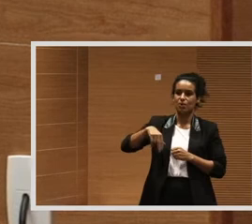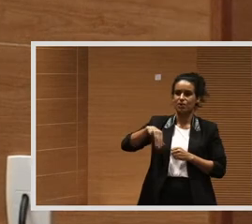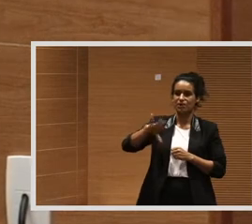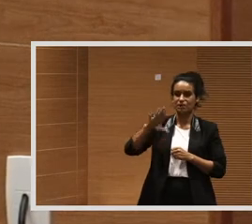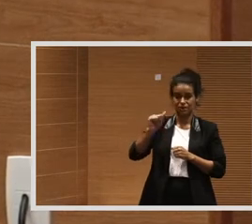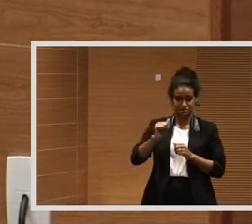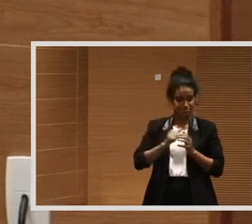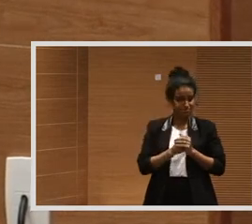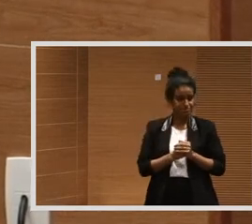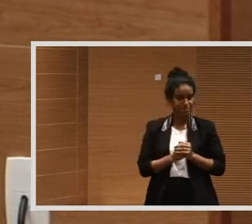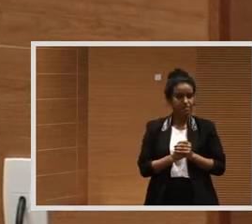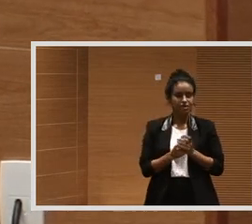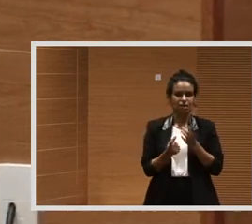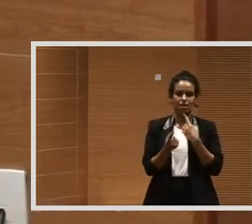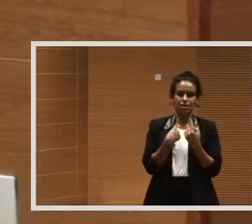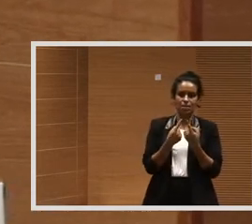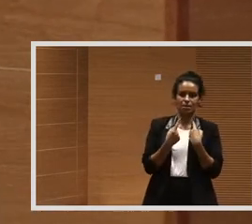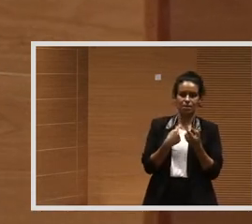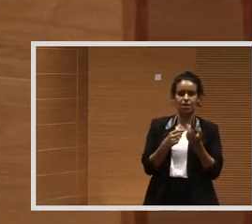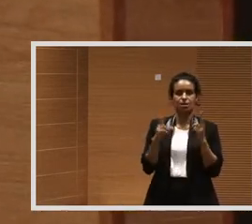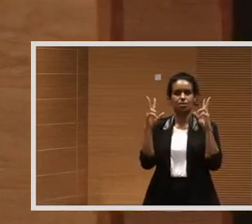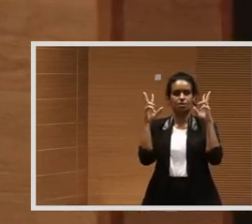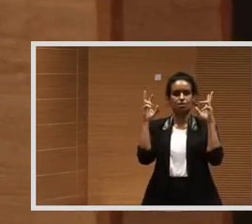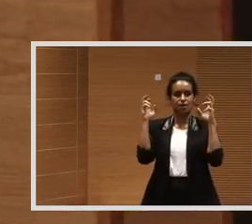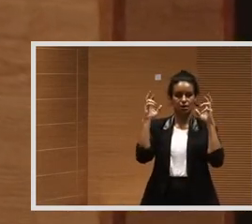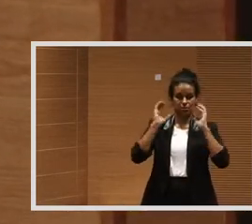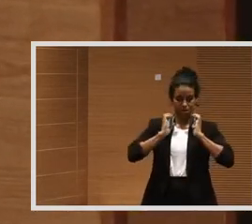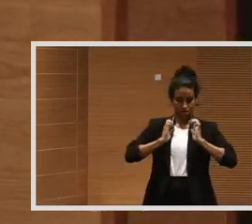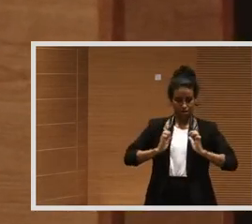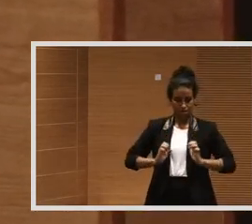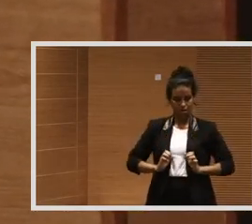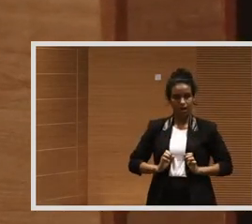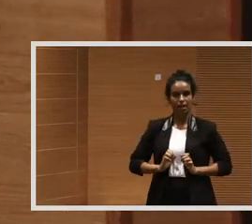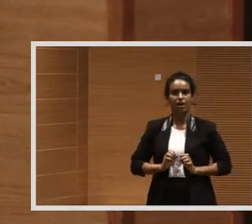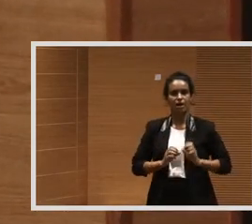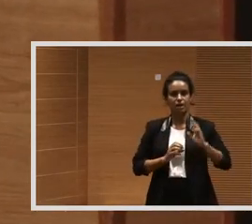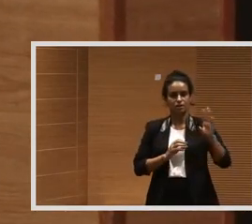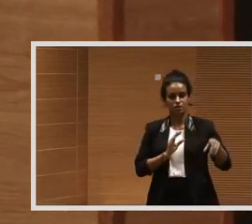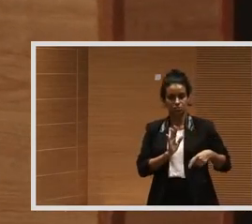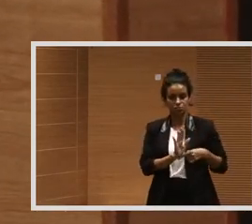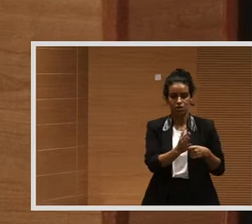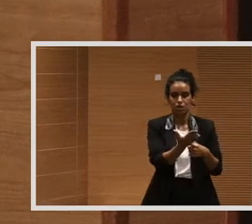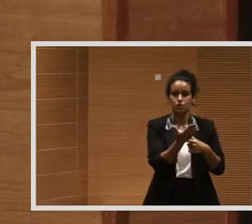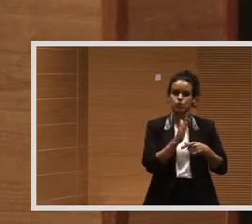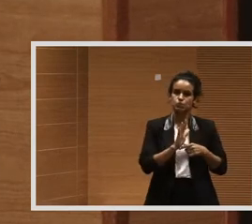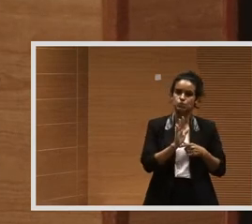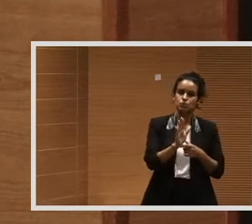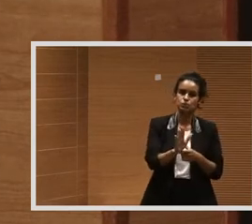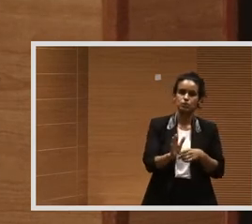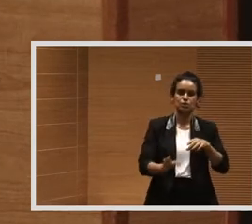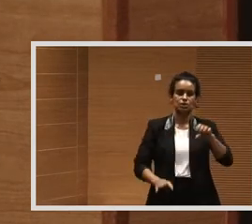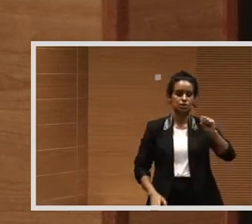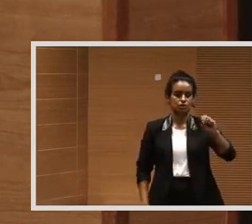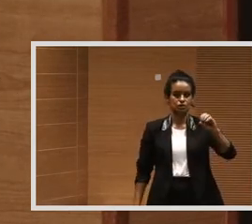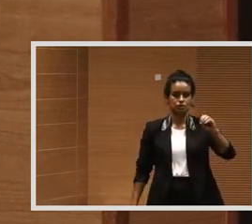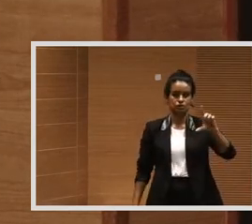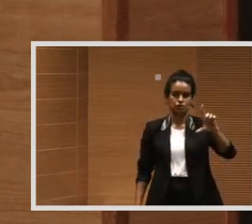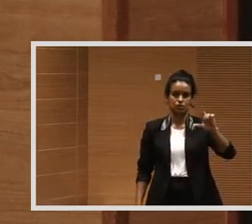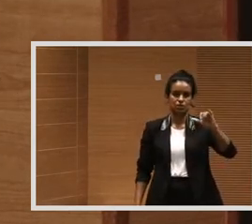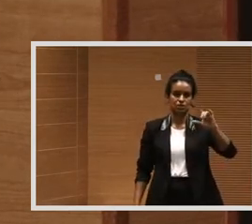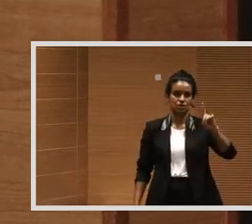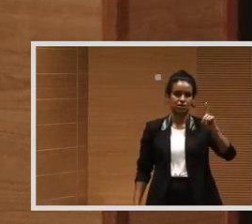debatimos essa questão da ética, da solidariedade, da fraternidade. E veio a pergunta,